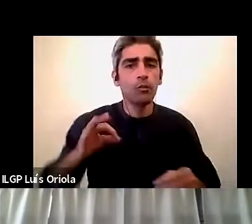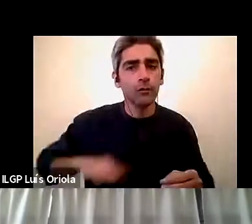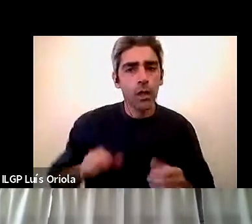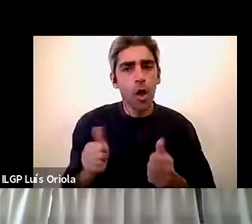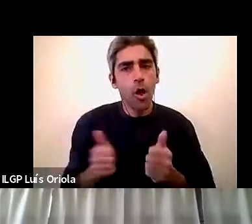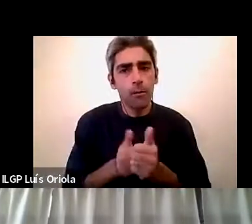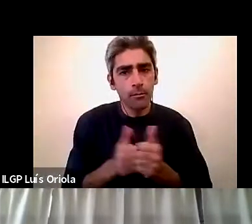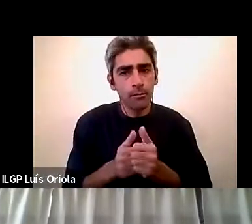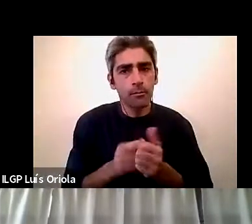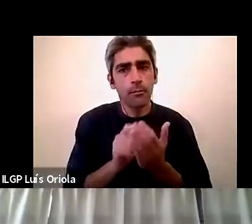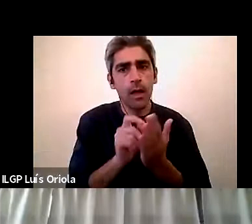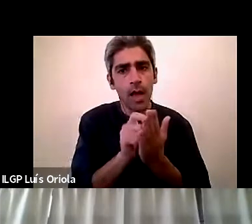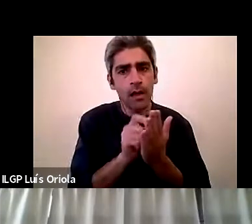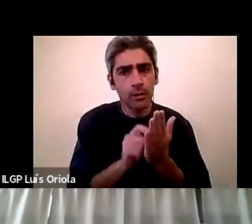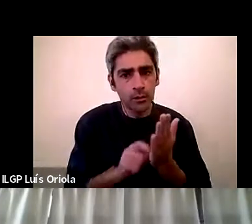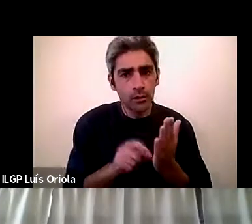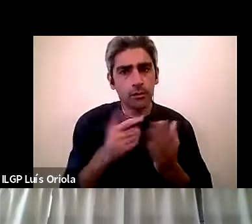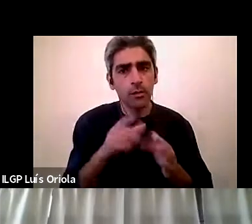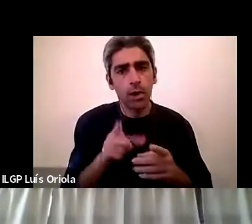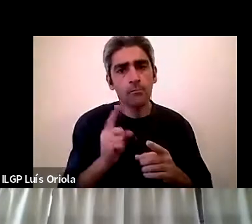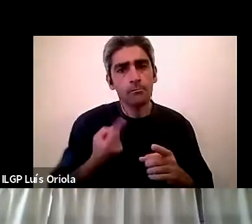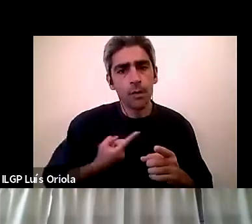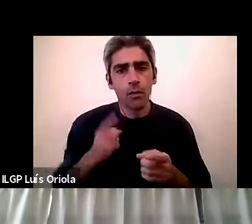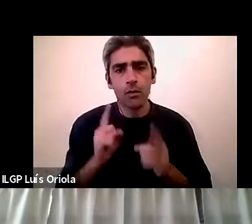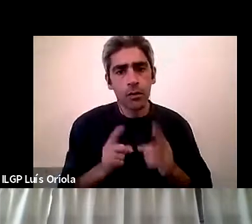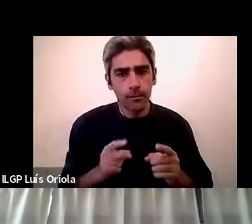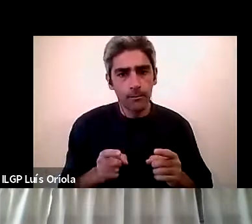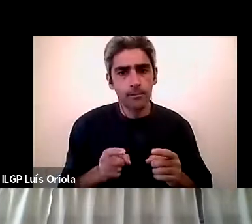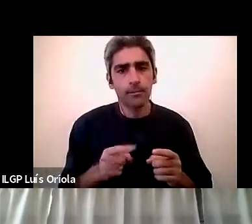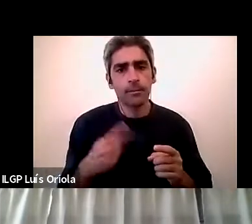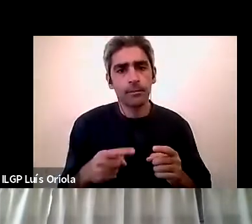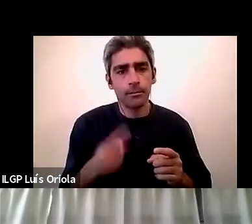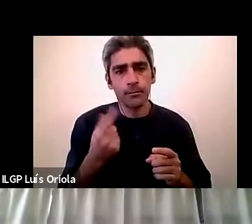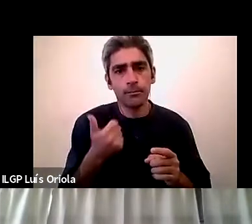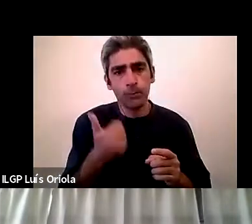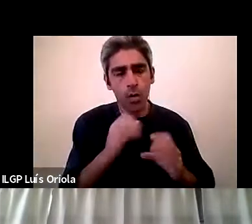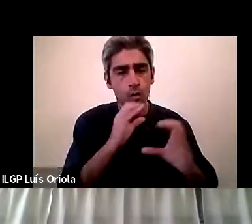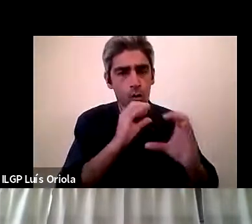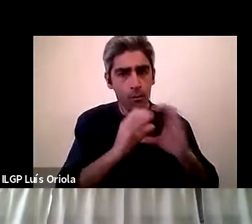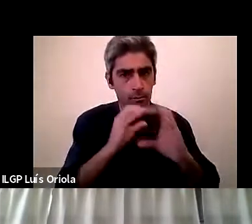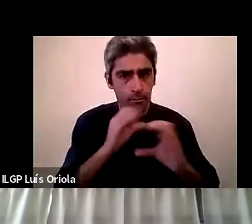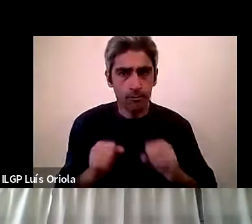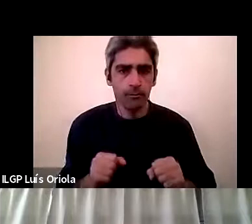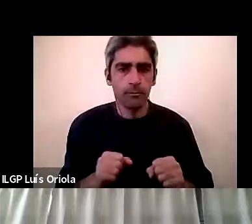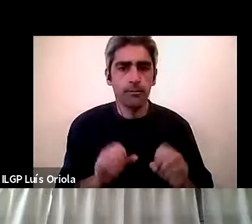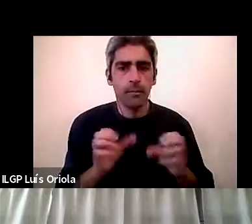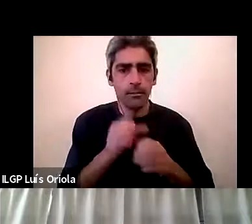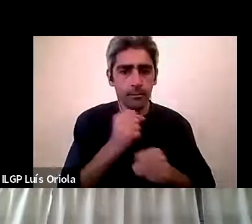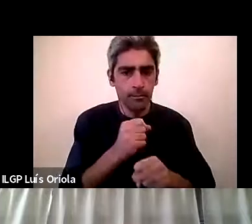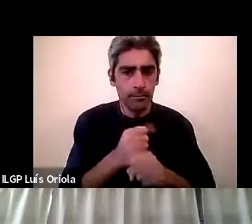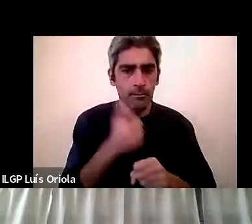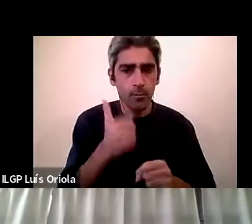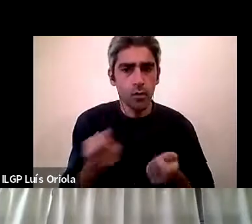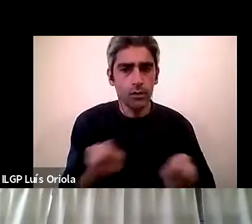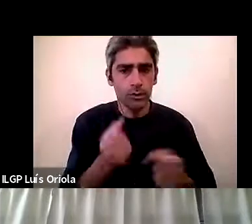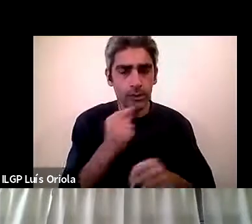é muito importante. Só que isto implica a existência de uma boa comunicação entre a equipa de trabalho, uma boa organização